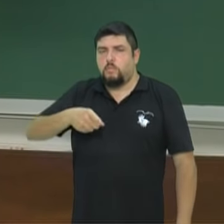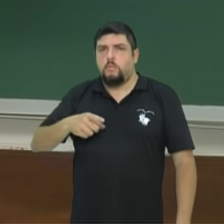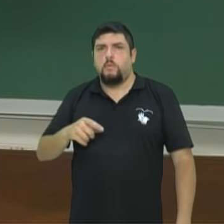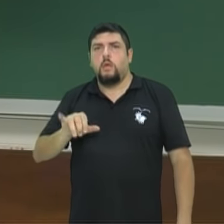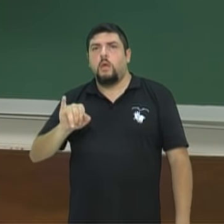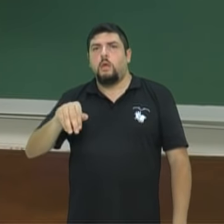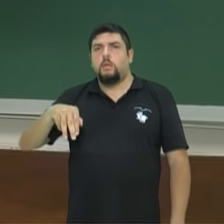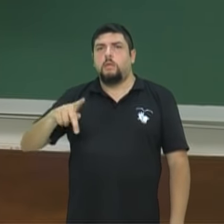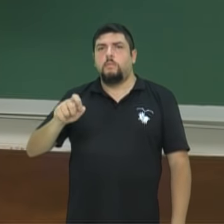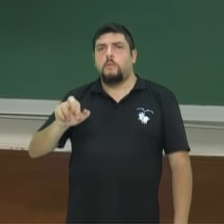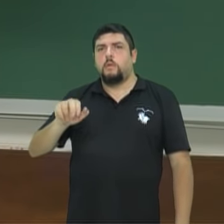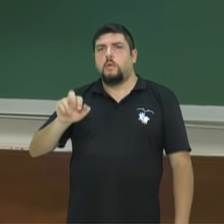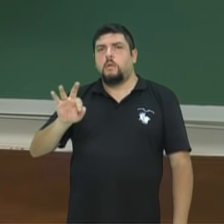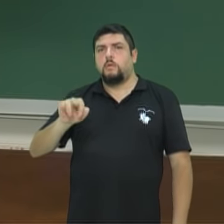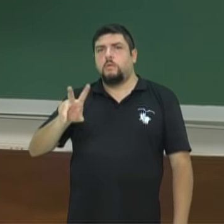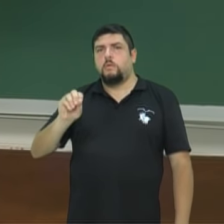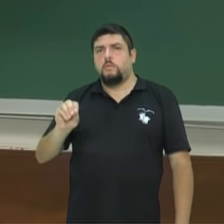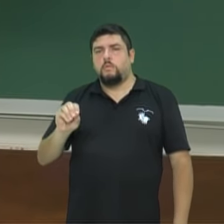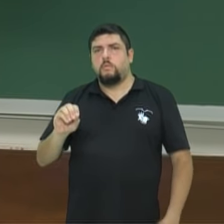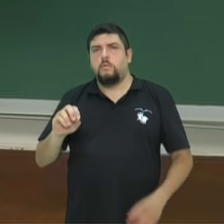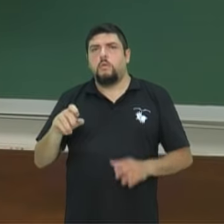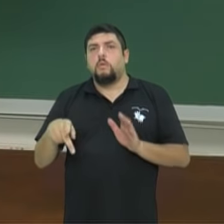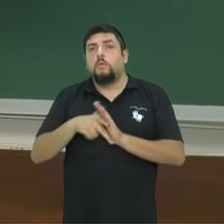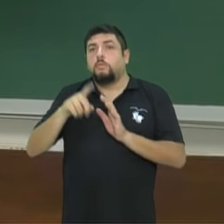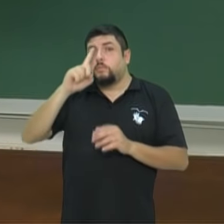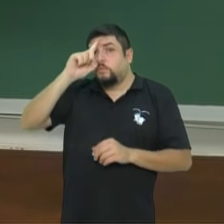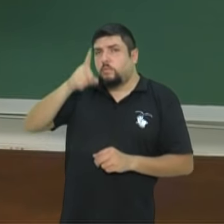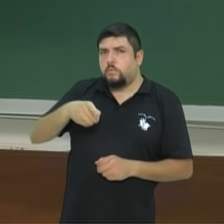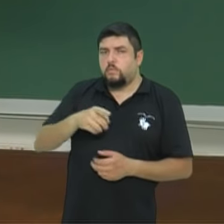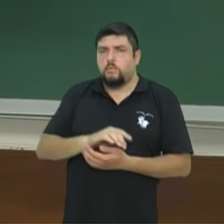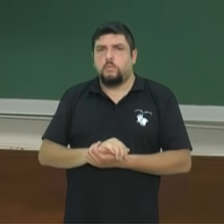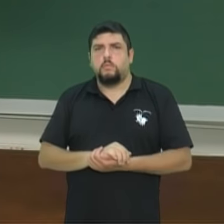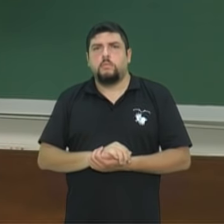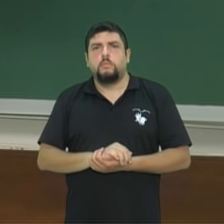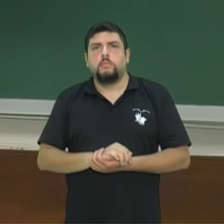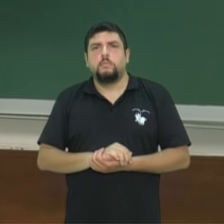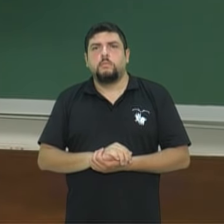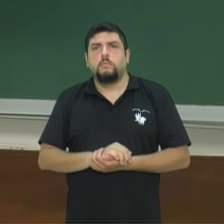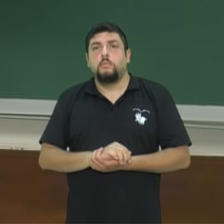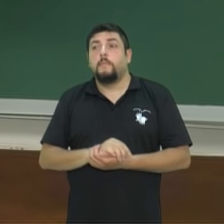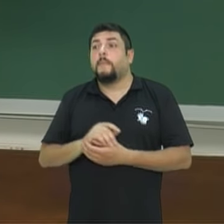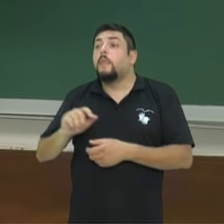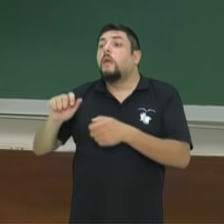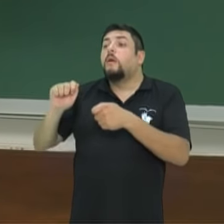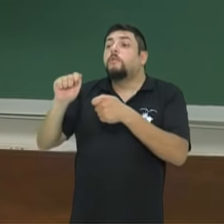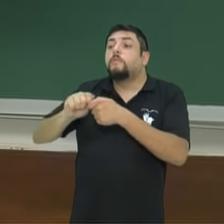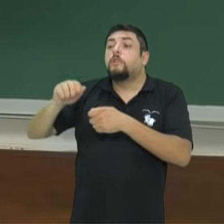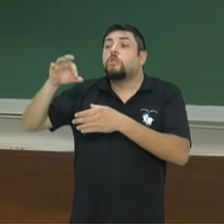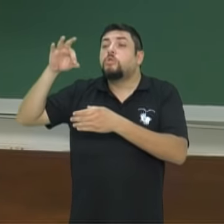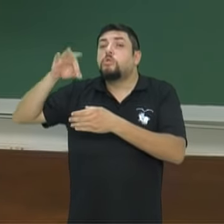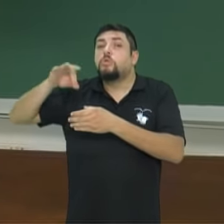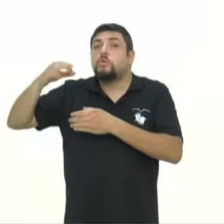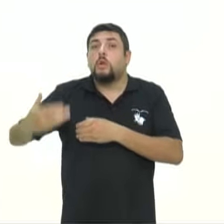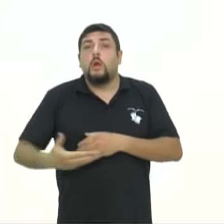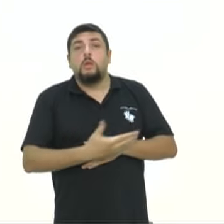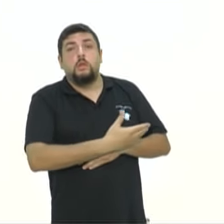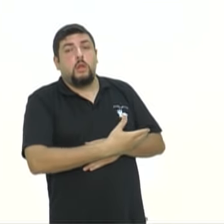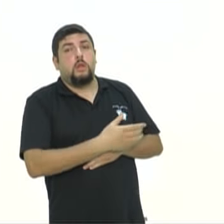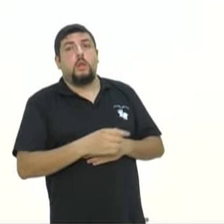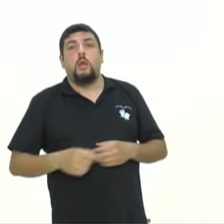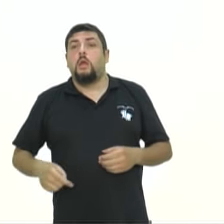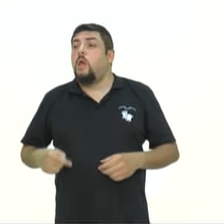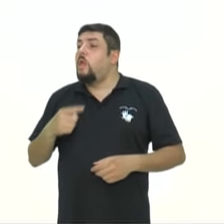né? Fazendo um pedido, na verdade, né? Uma solicitação. Prepara um chá de camomila para o novato, que ele exagerou